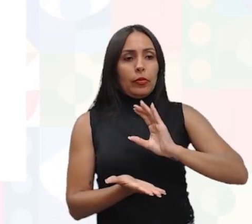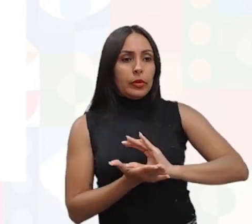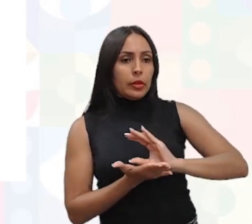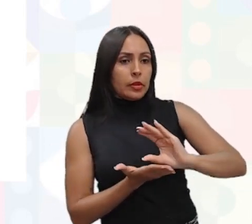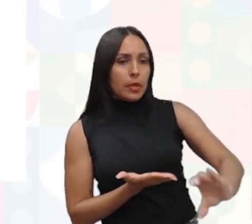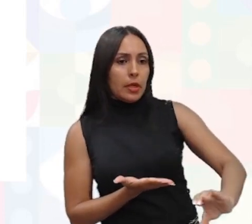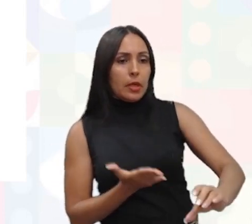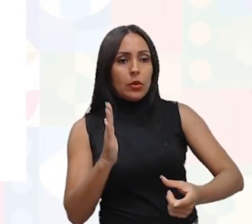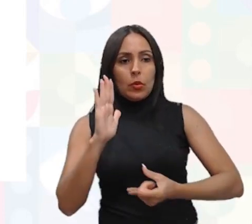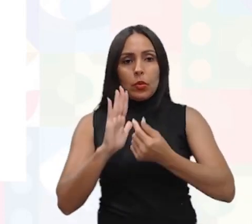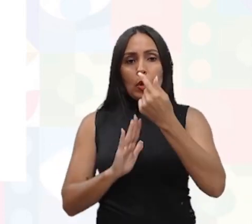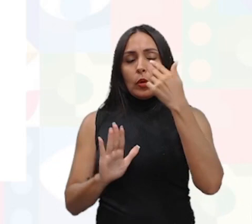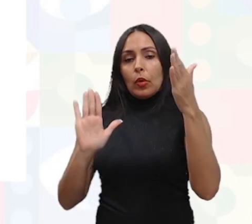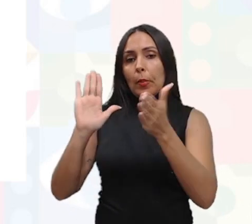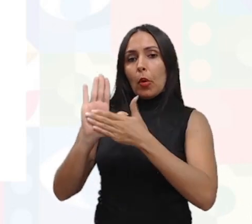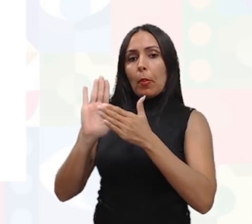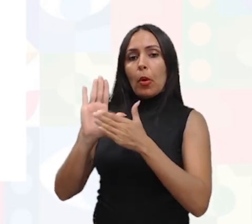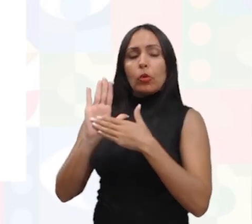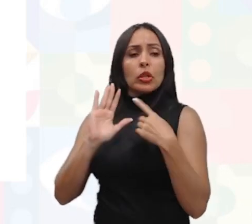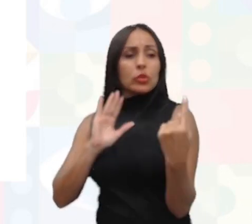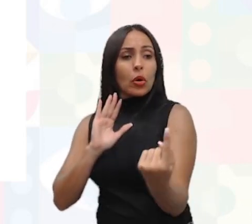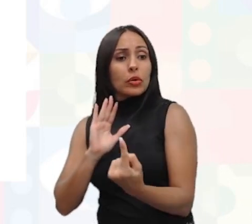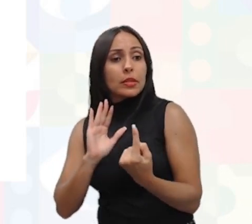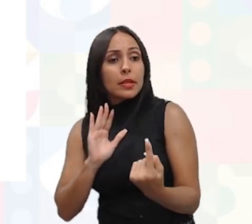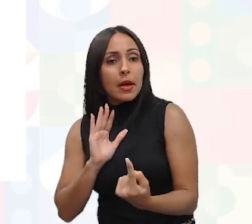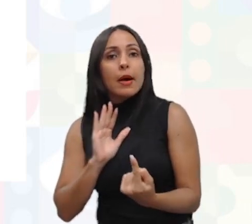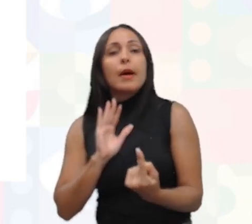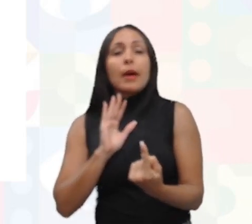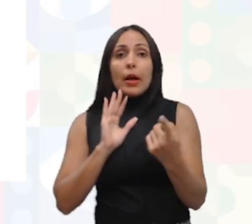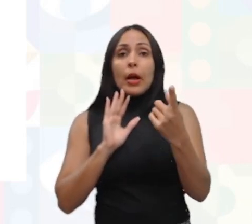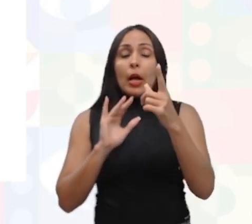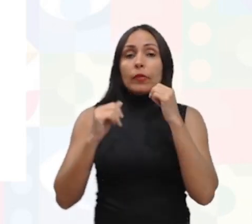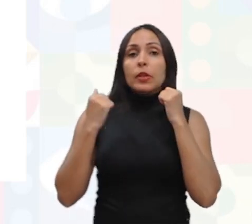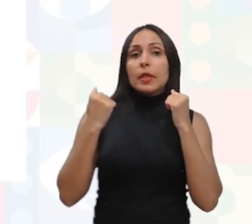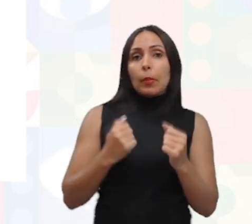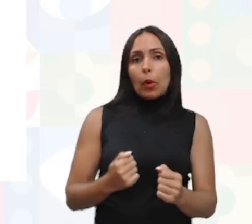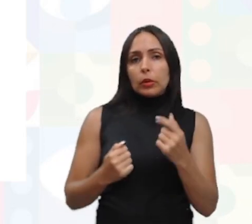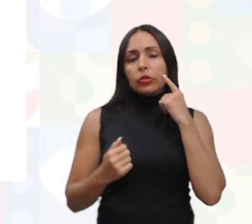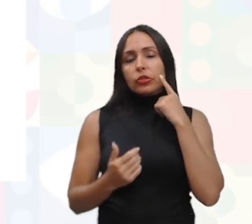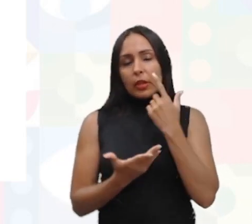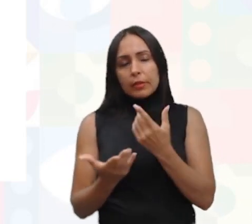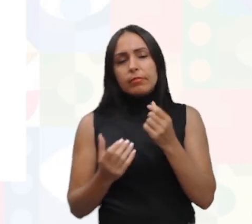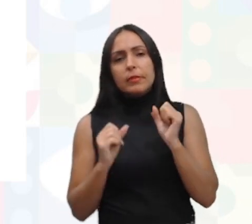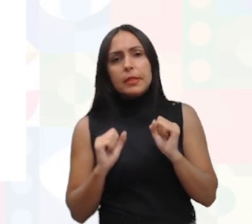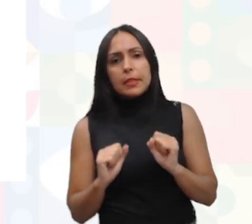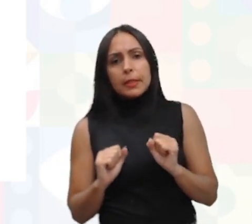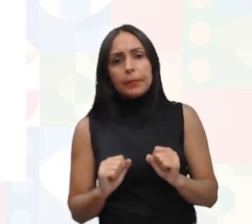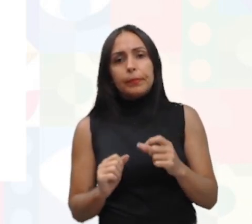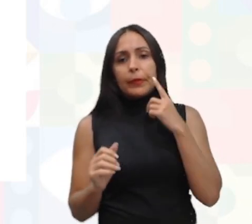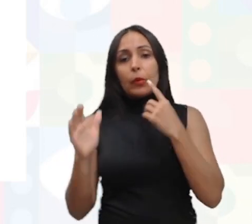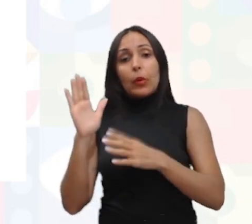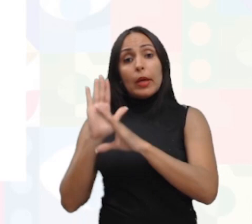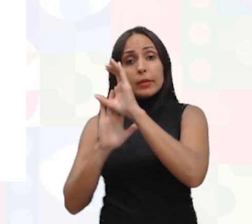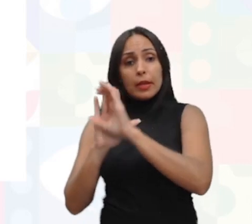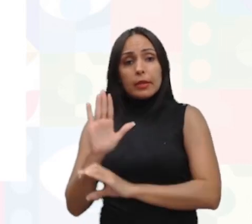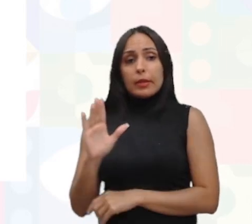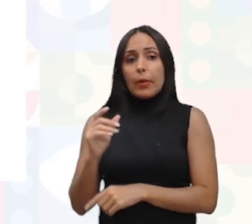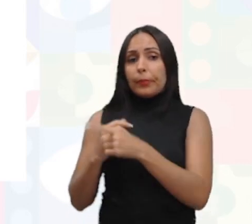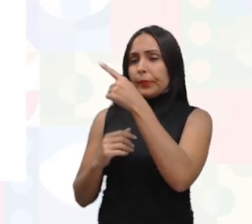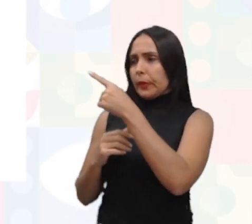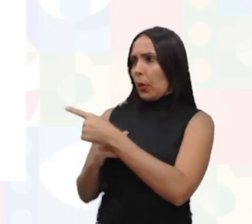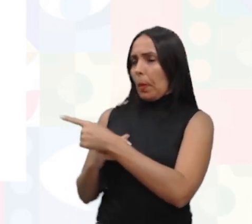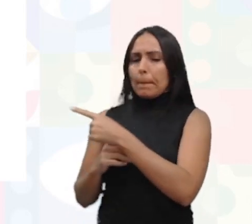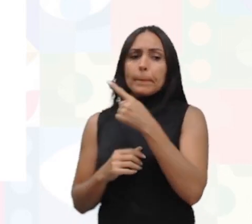uma proposta individual, né? Mas que você pode estar concorrendo nesses editais. Então, preste atenção